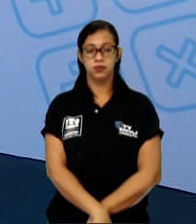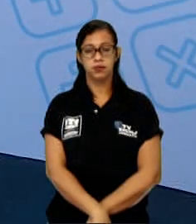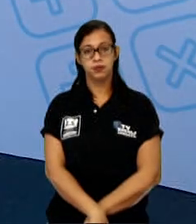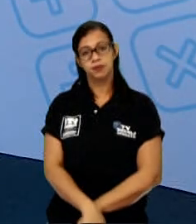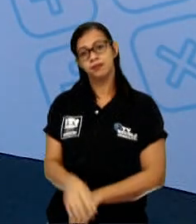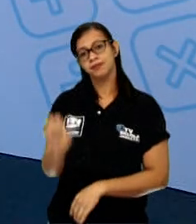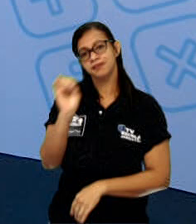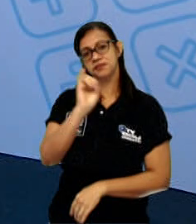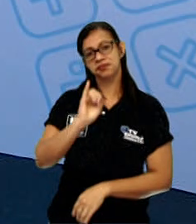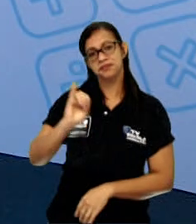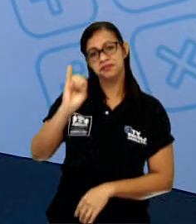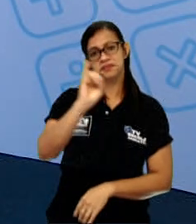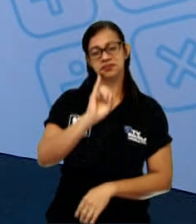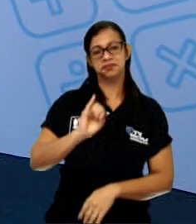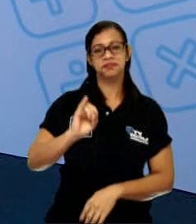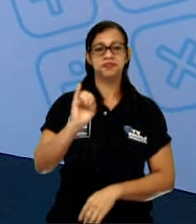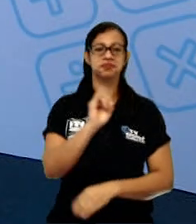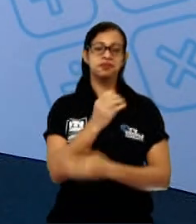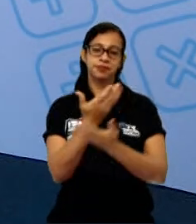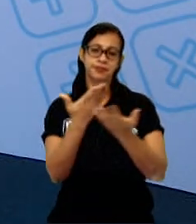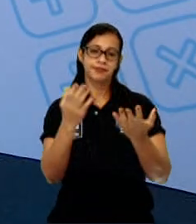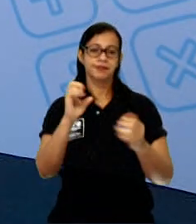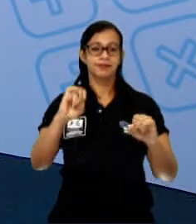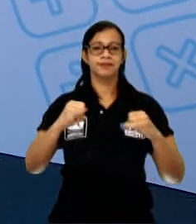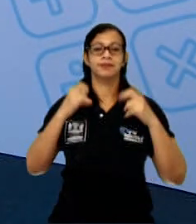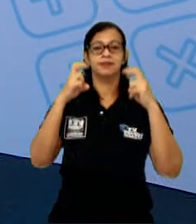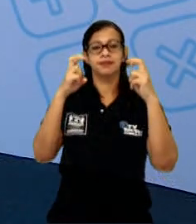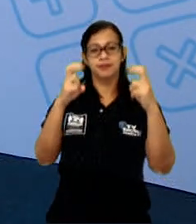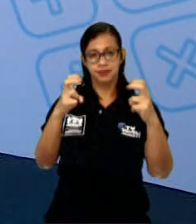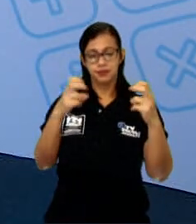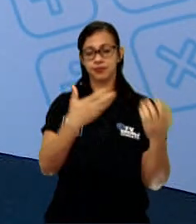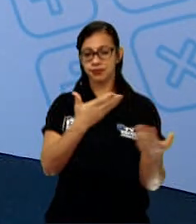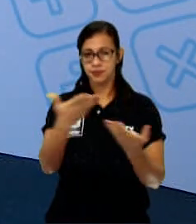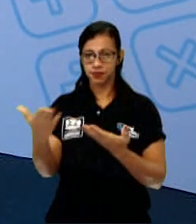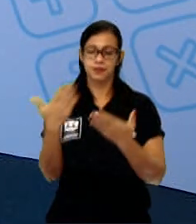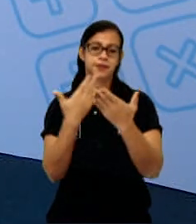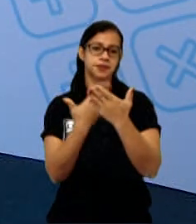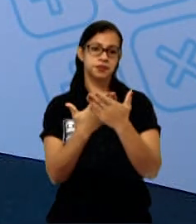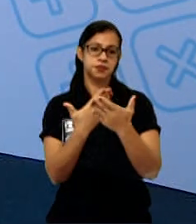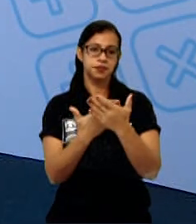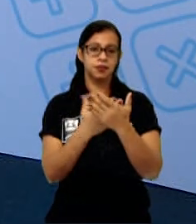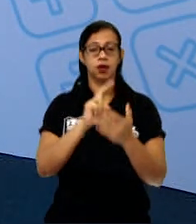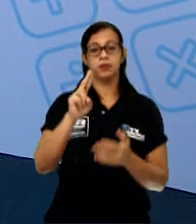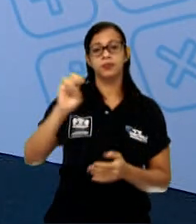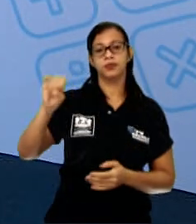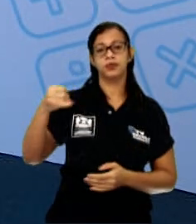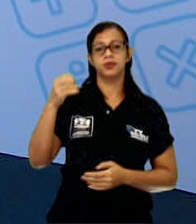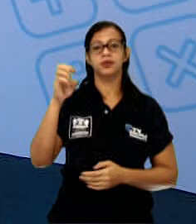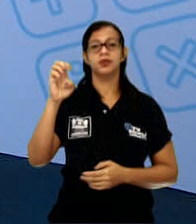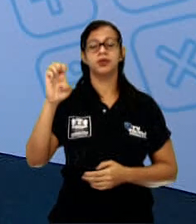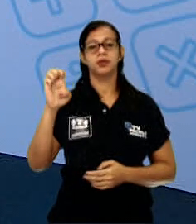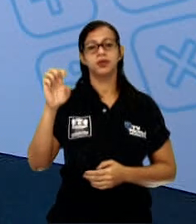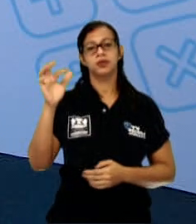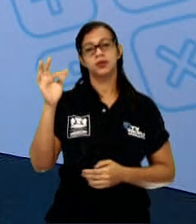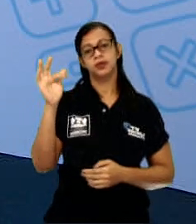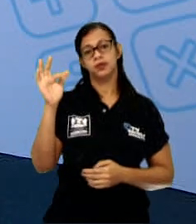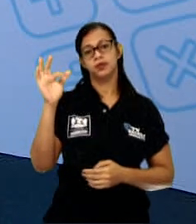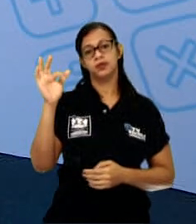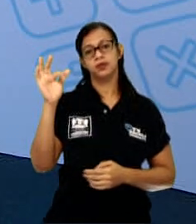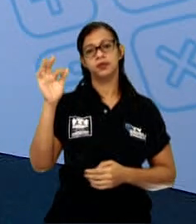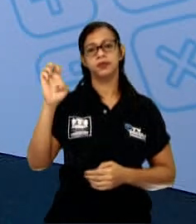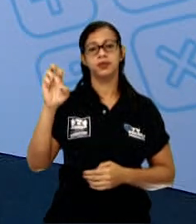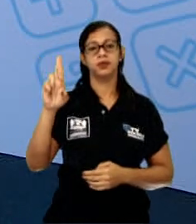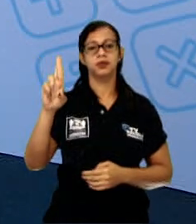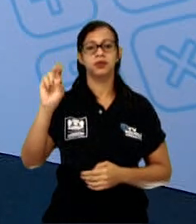o Olá lança a TV Escola Jaboatão sejam muito bem-vindos para mais uma aula eu sou Jefferson Oliveira e juntos nós vamos